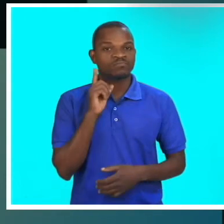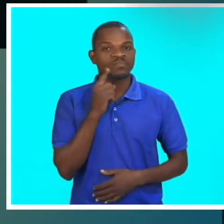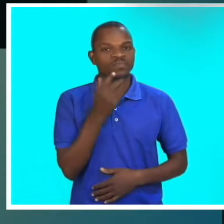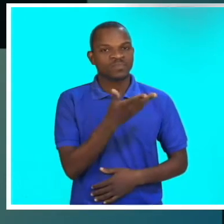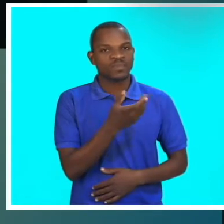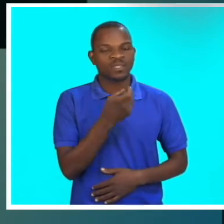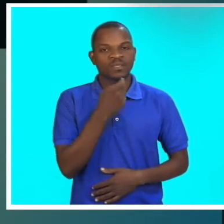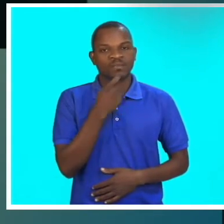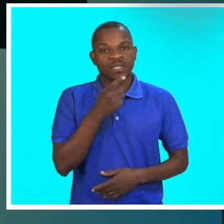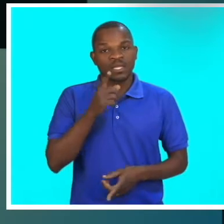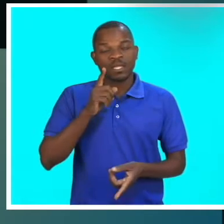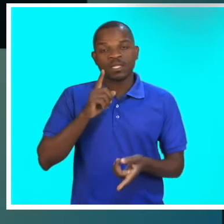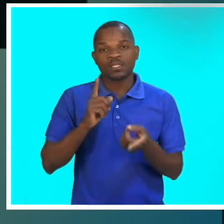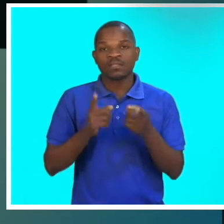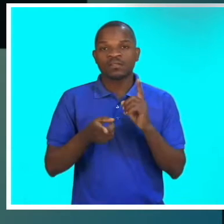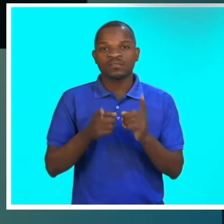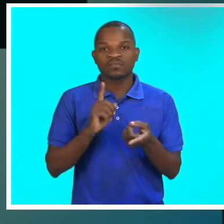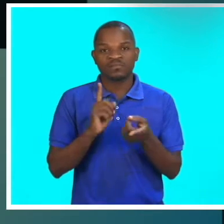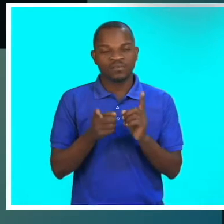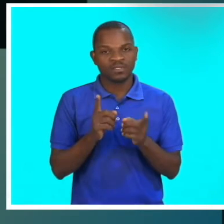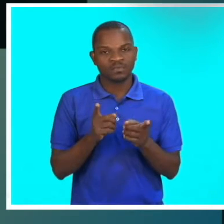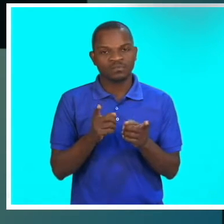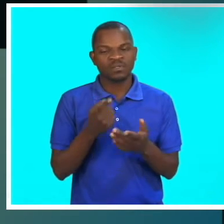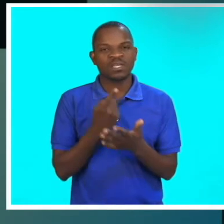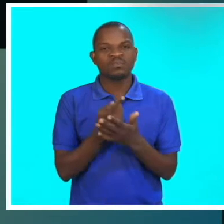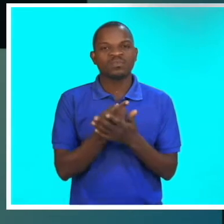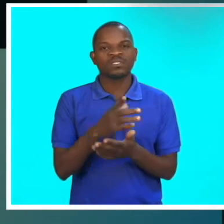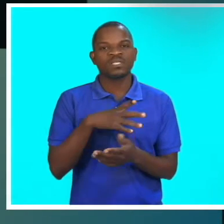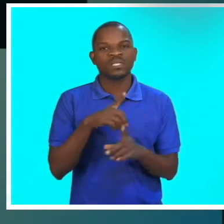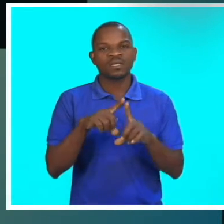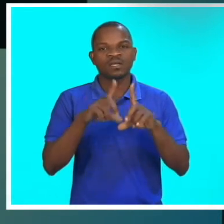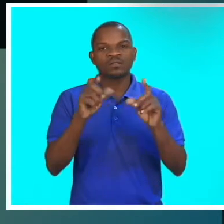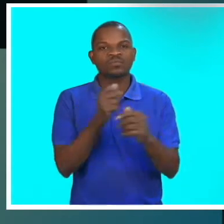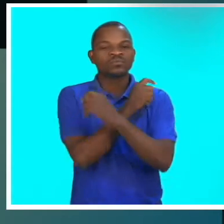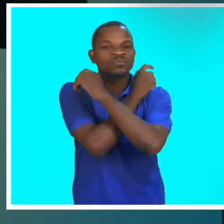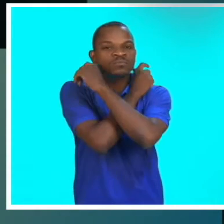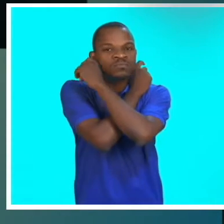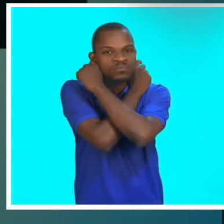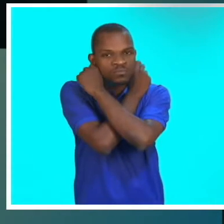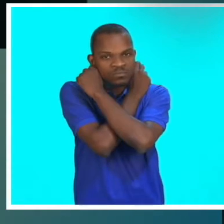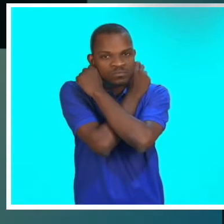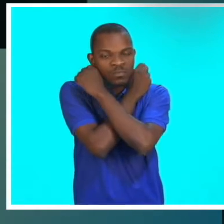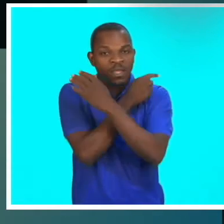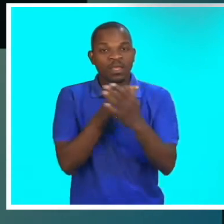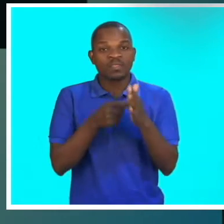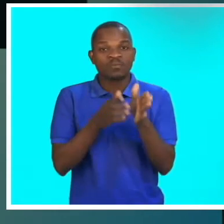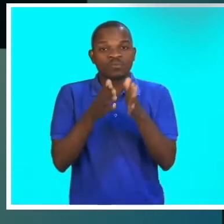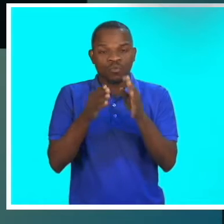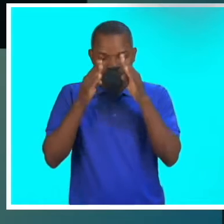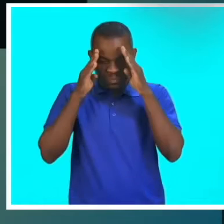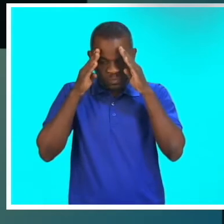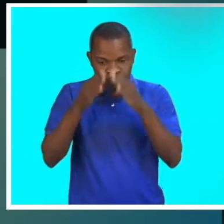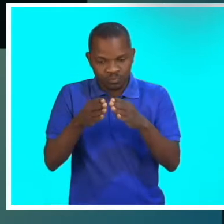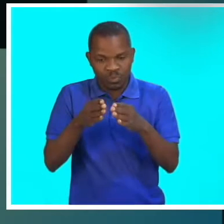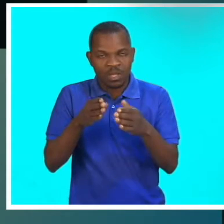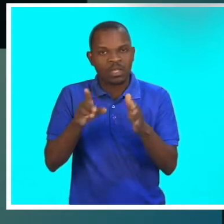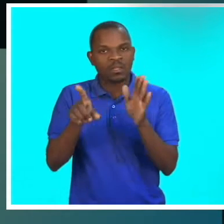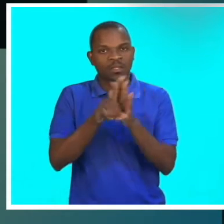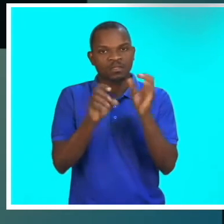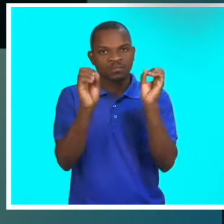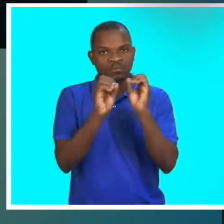umas sanções. Será que não ocupa as mesmas? Por exemplo, vamos dizer,